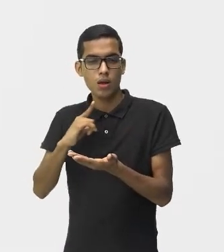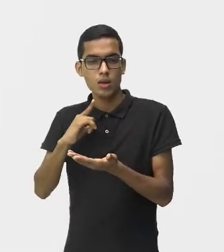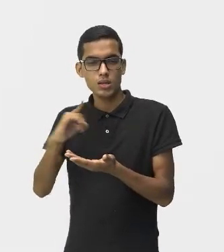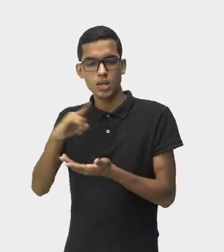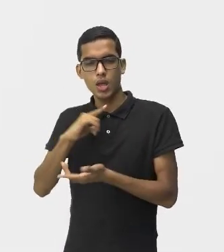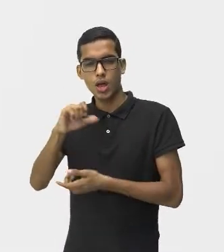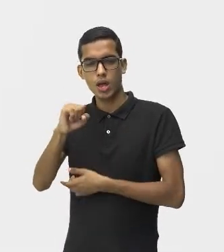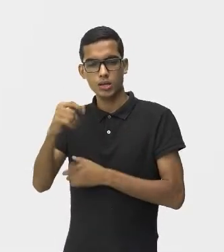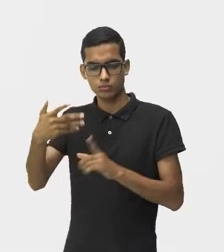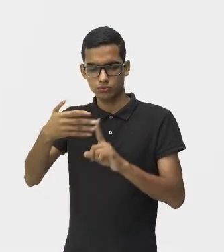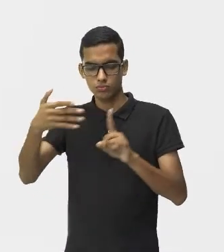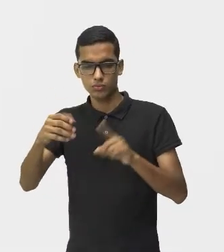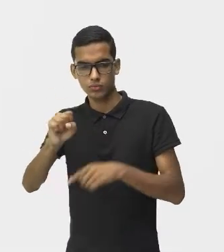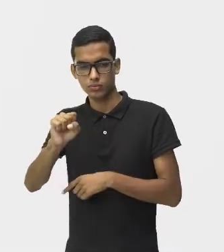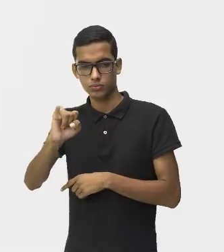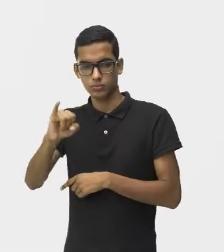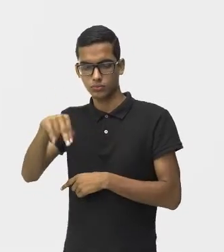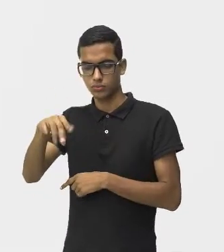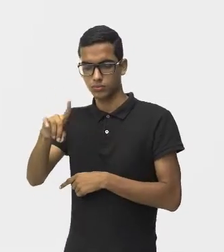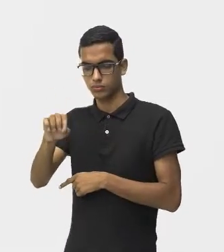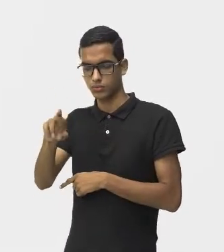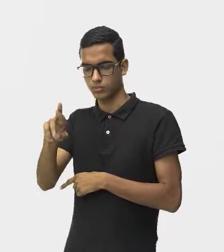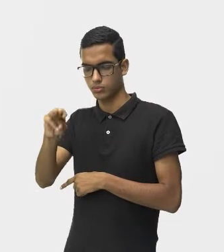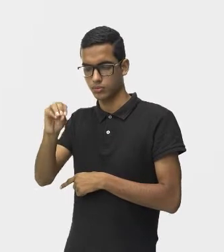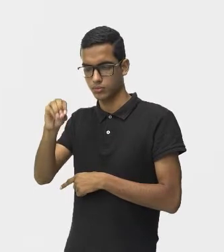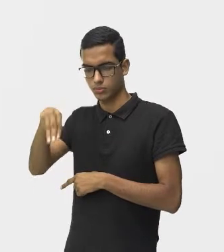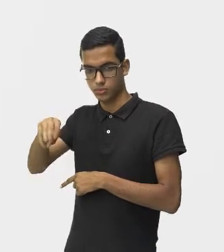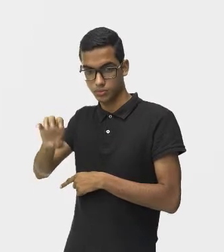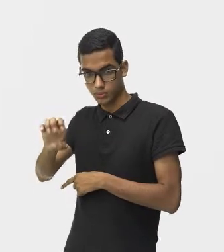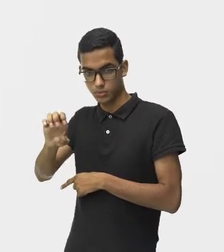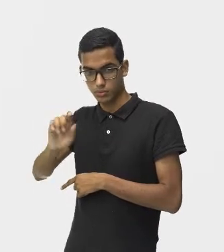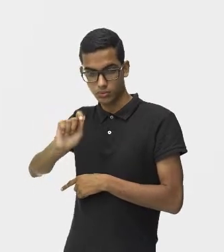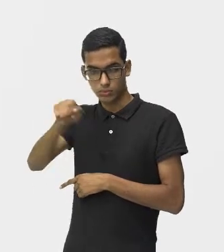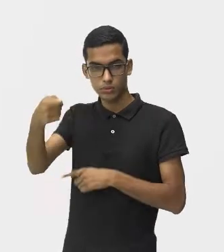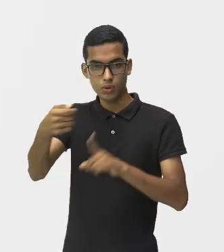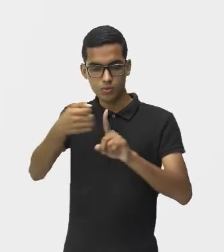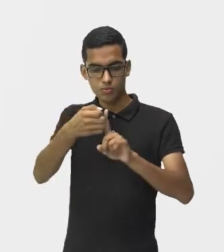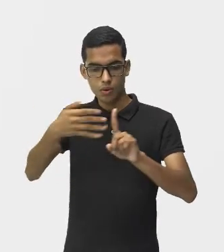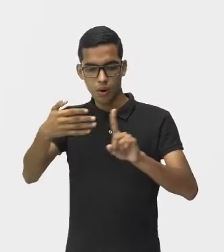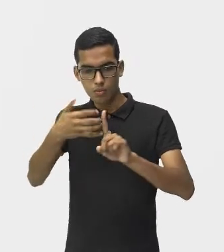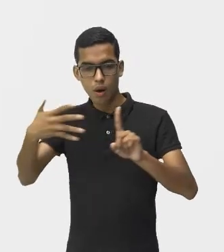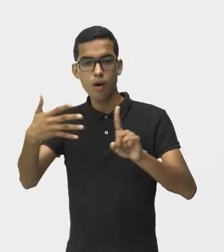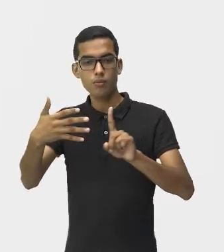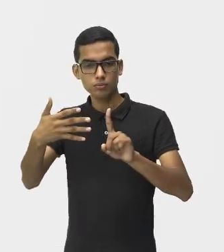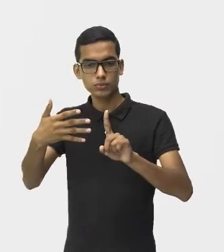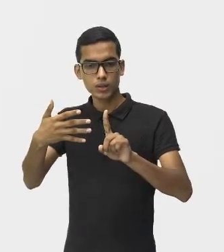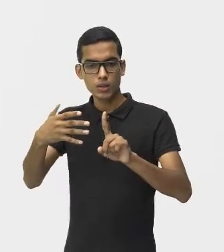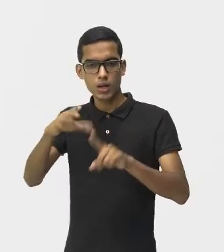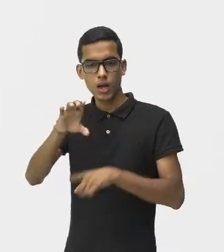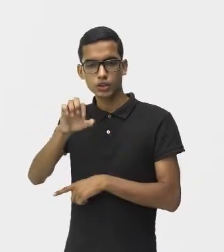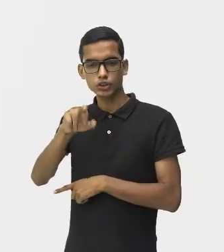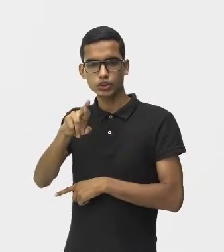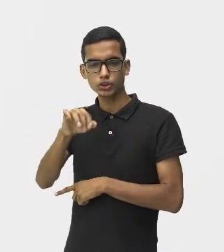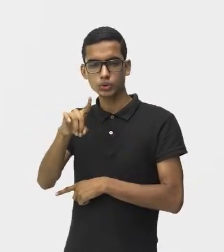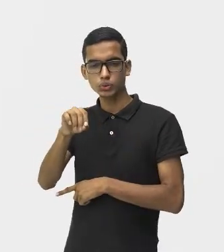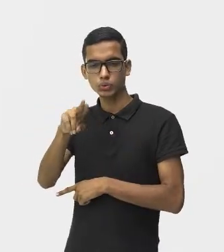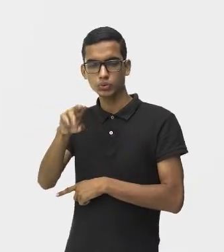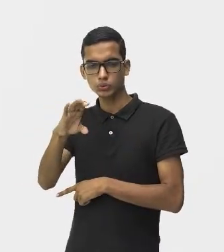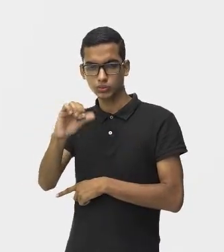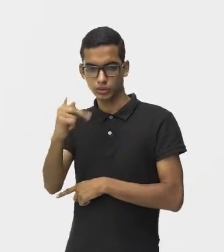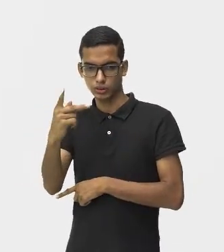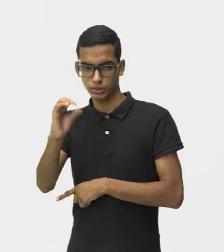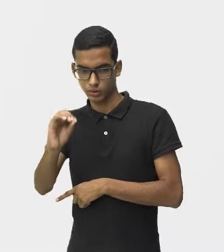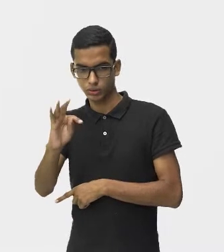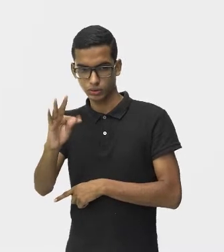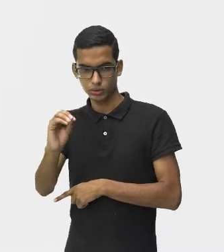de gato. Tá? Ela tem esse nome porque o choro desse bebê, né, dessa criança, ele lembra muito, é muito semelhante ao